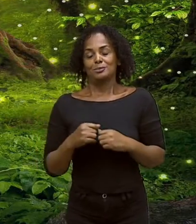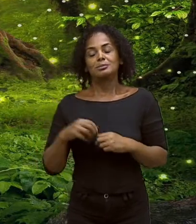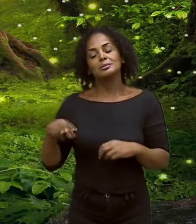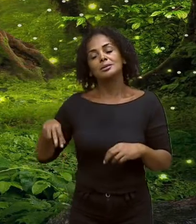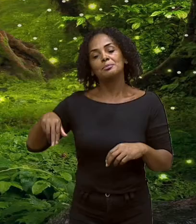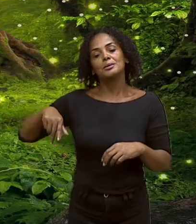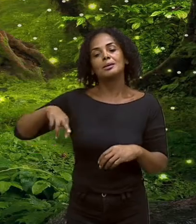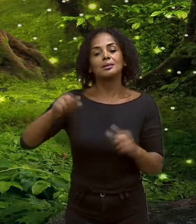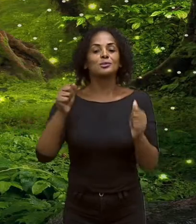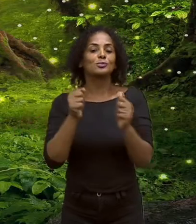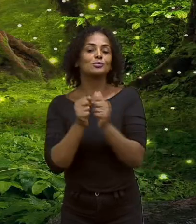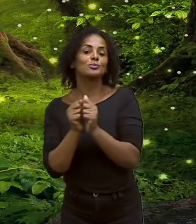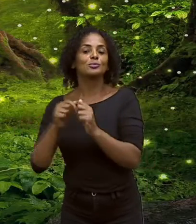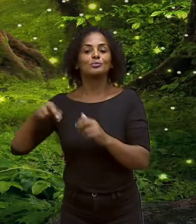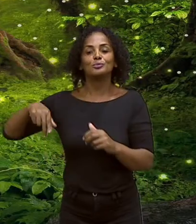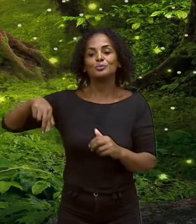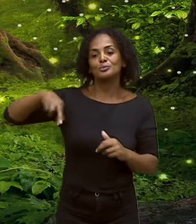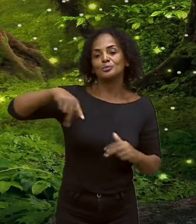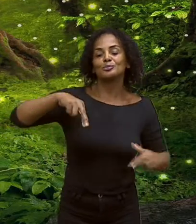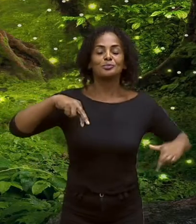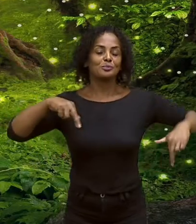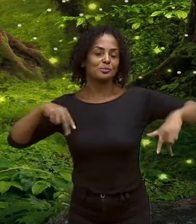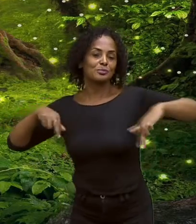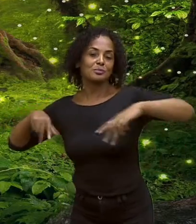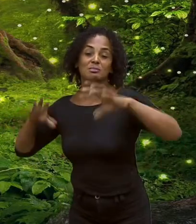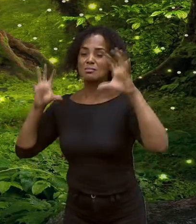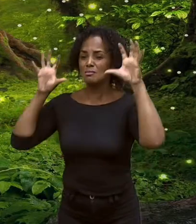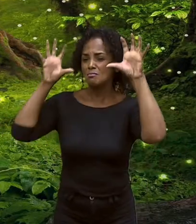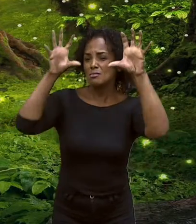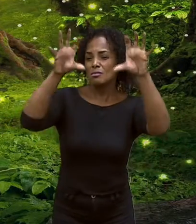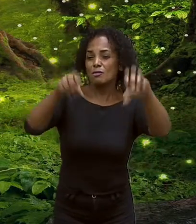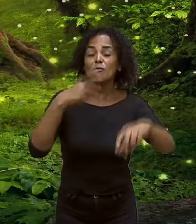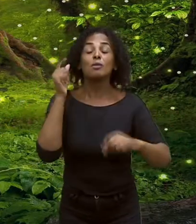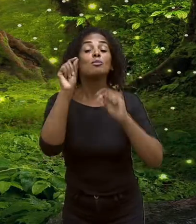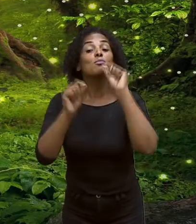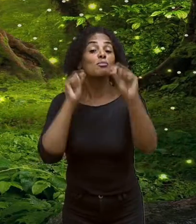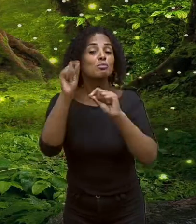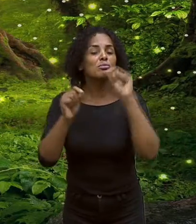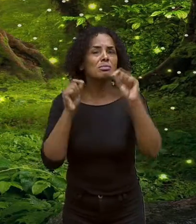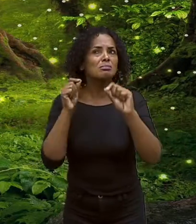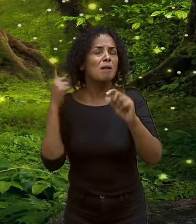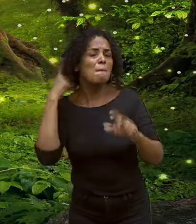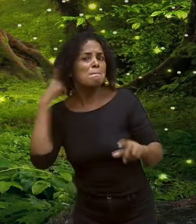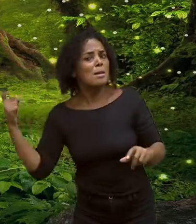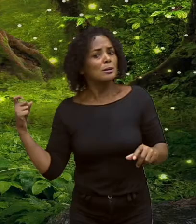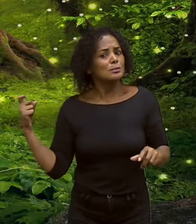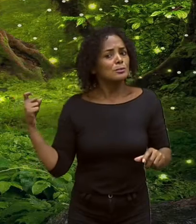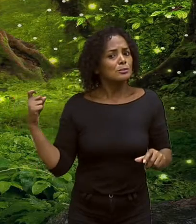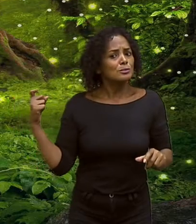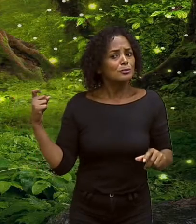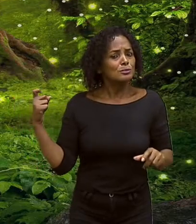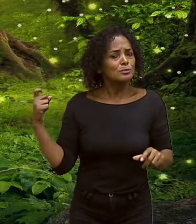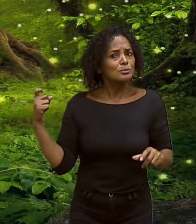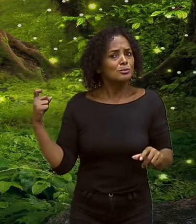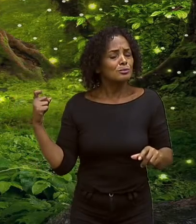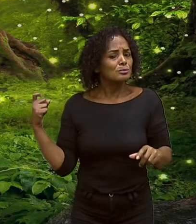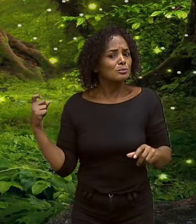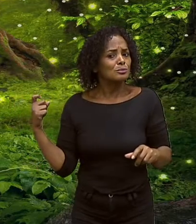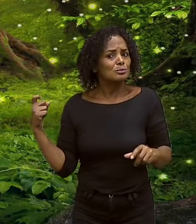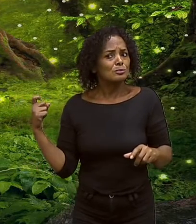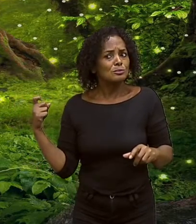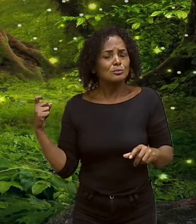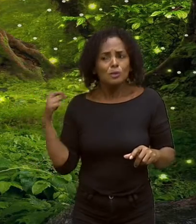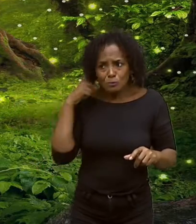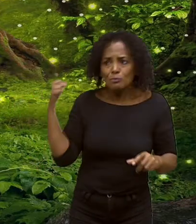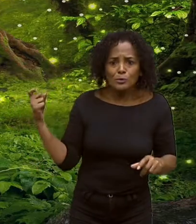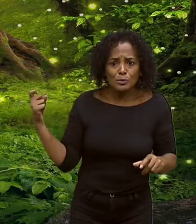caminharam algum tempo até que o grúfalo falou. Ouço um barulho aí na frente. Você